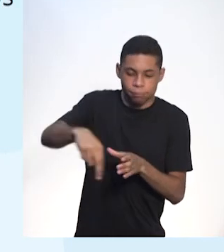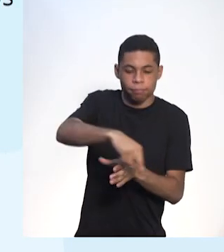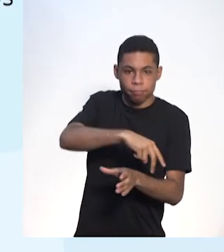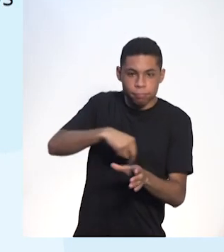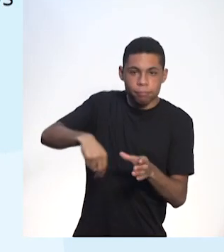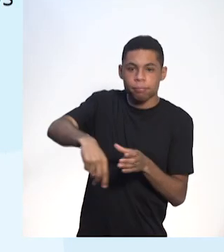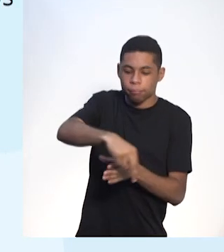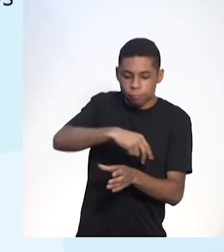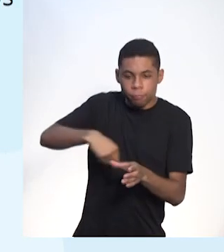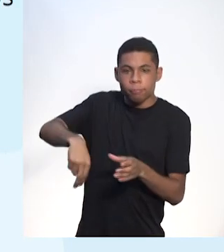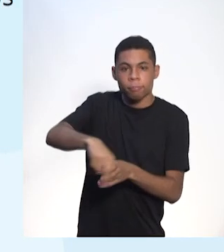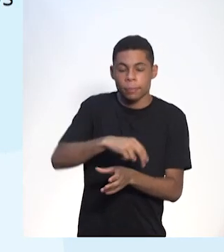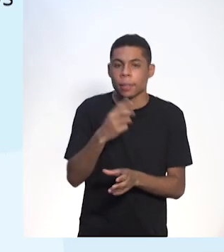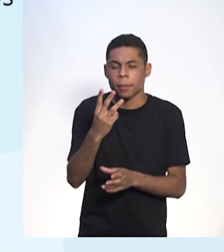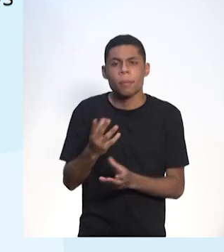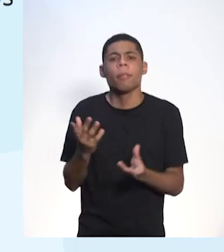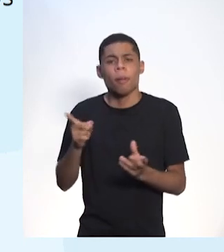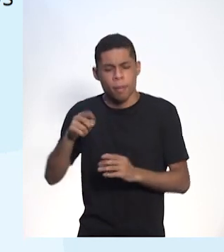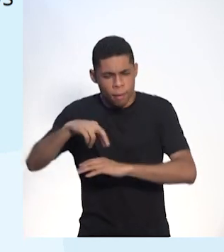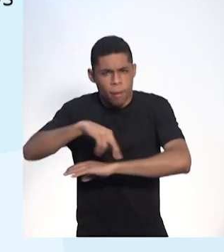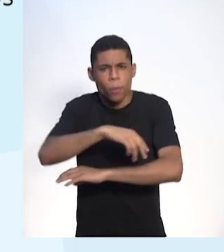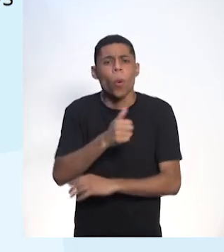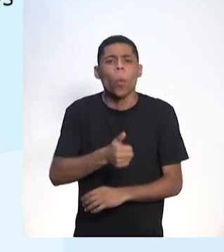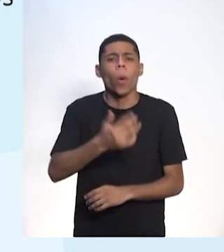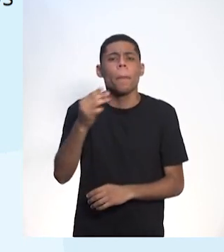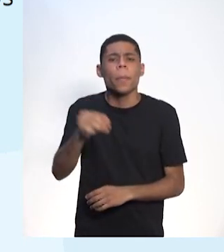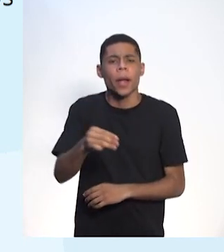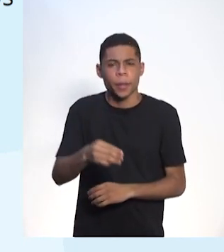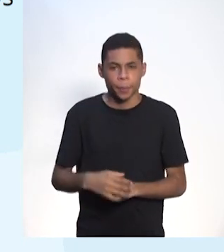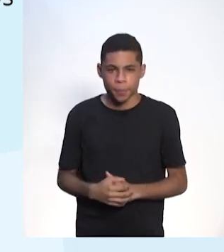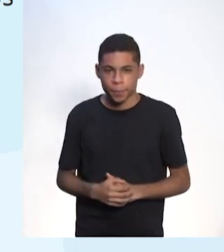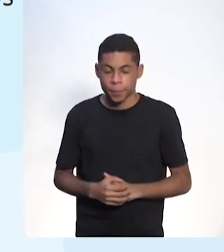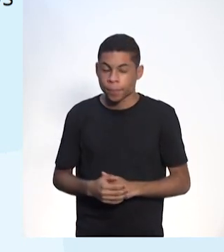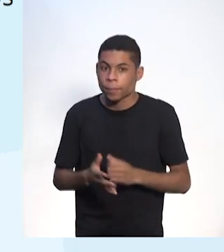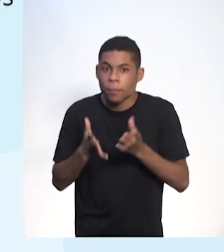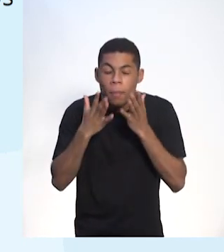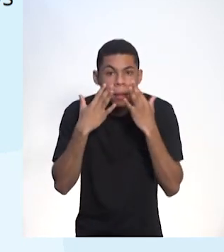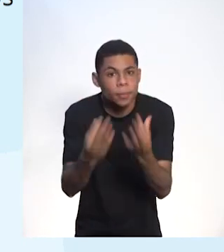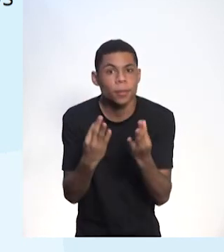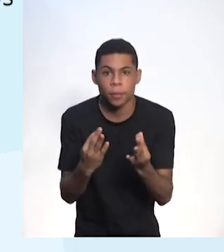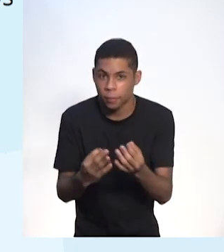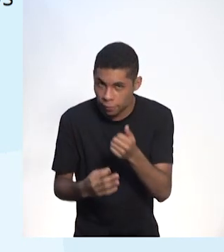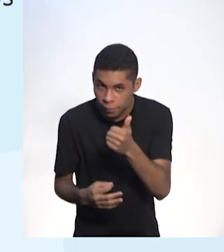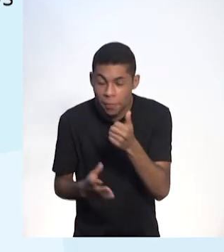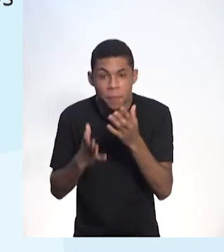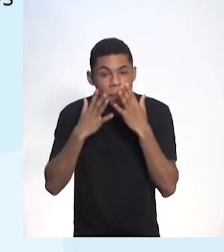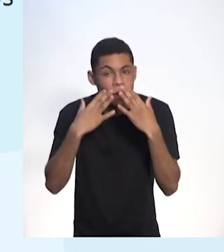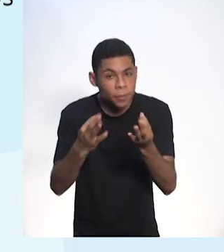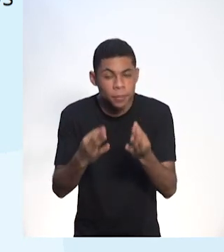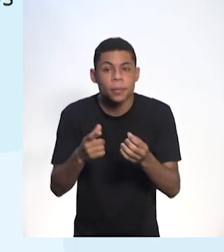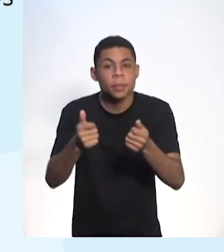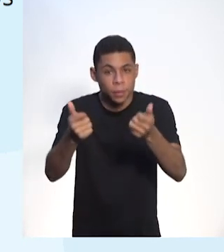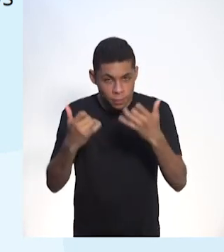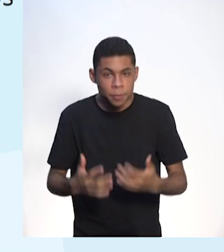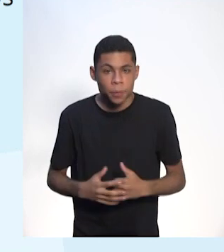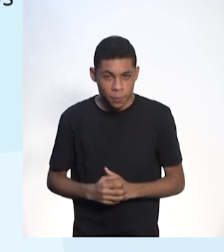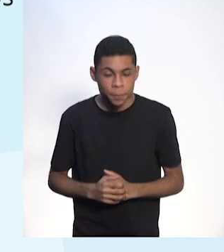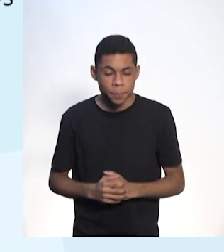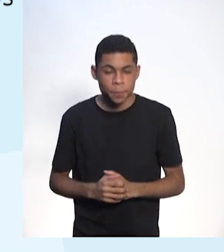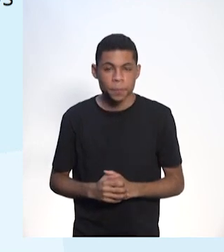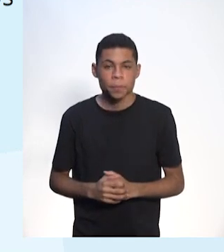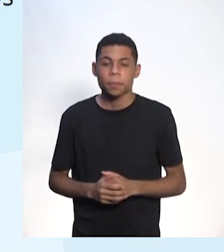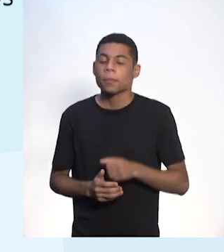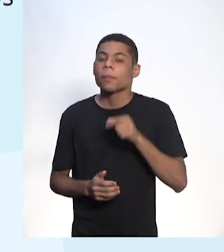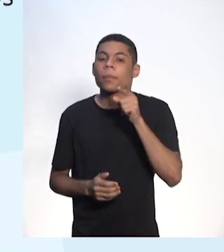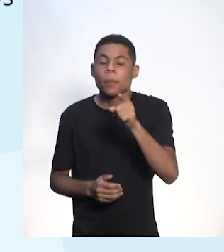pista. Quantos metros ele percorreu? Presta muita atenção no que está sendo falado, tá?